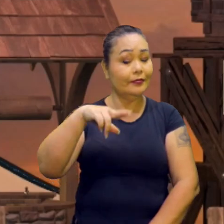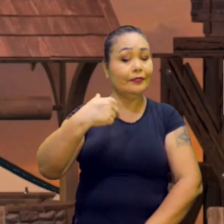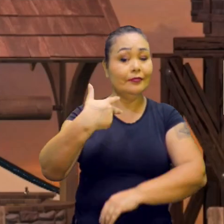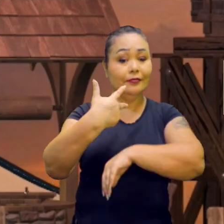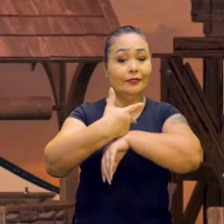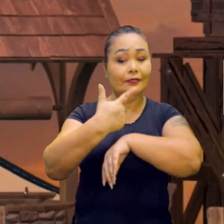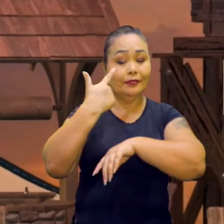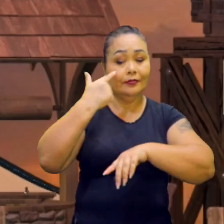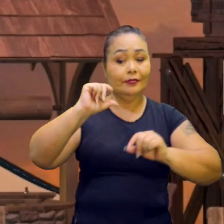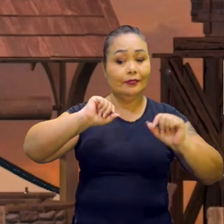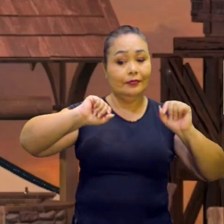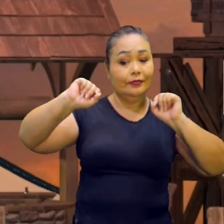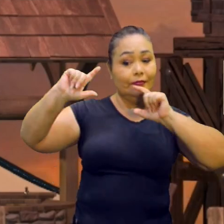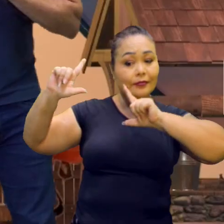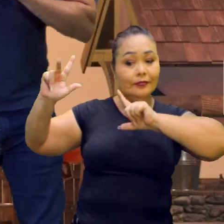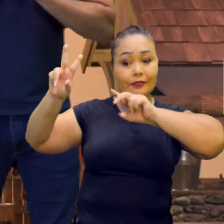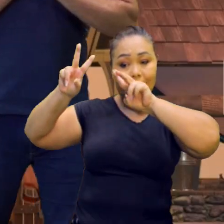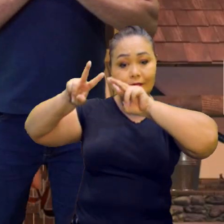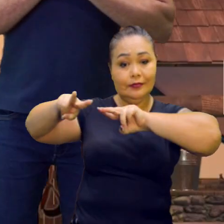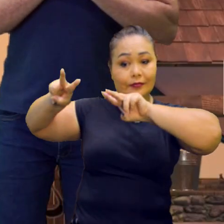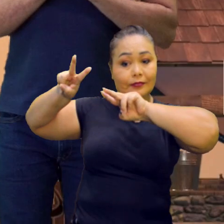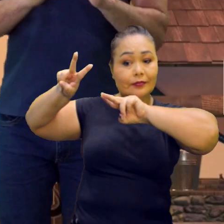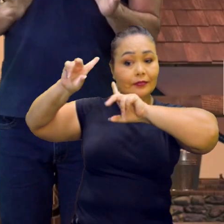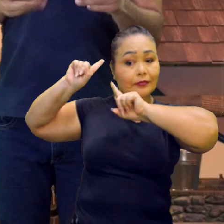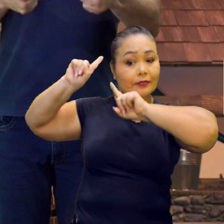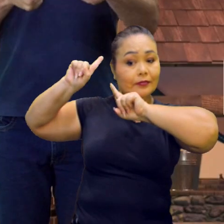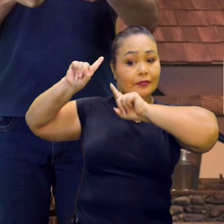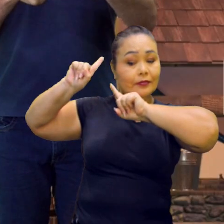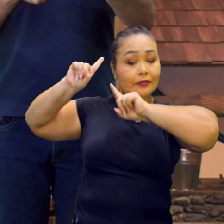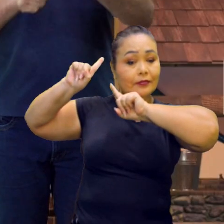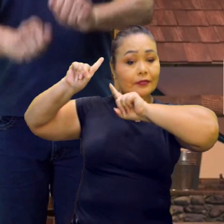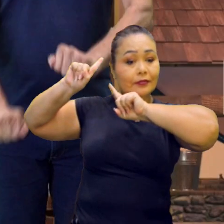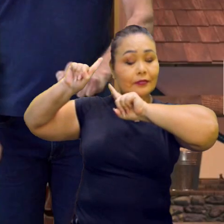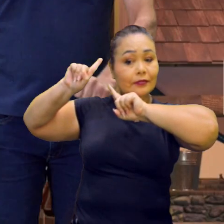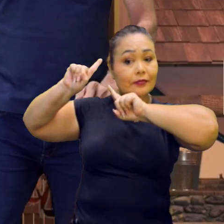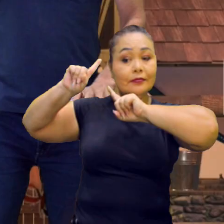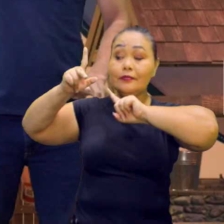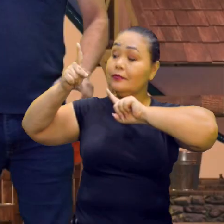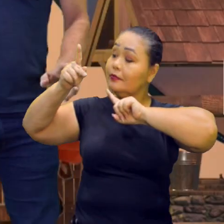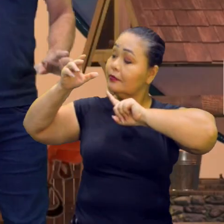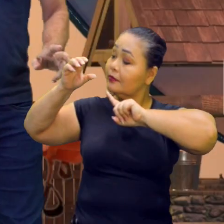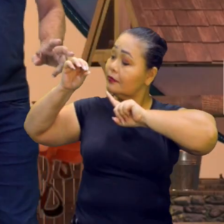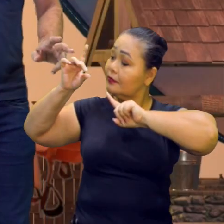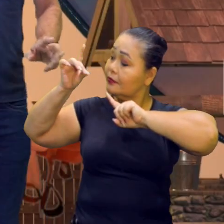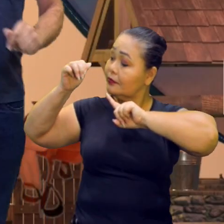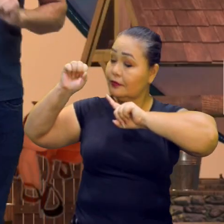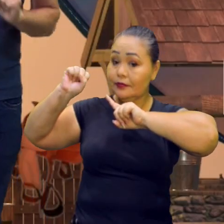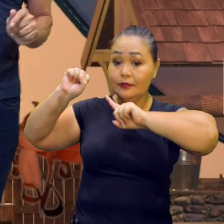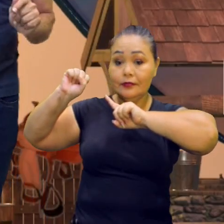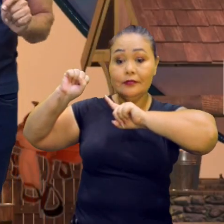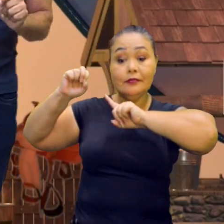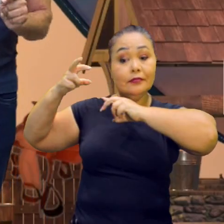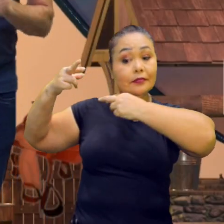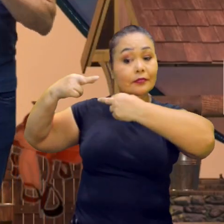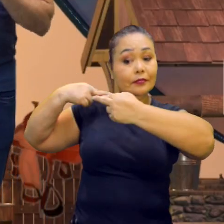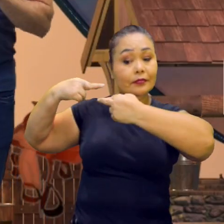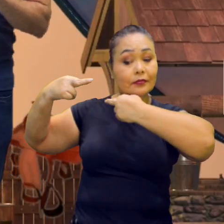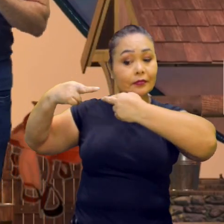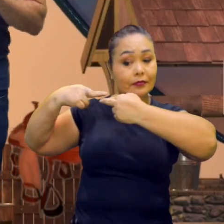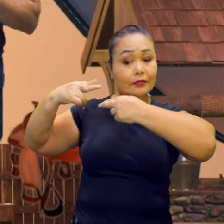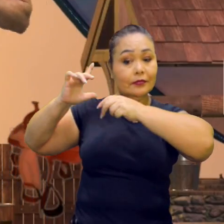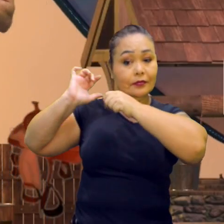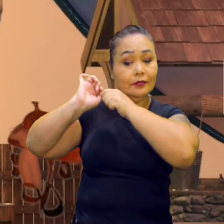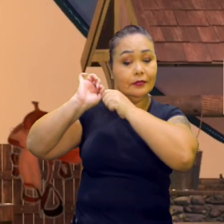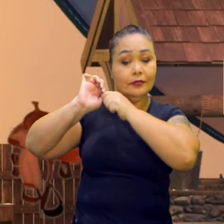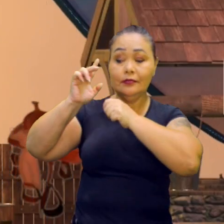aqui para a gente visualizar. A poda, valeu, meu diretor. Em relação ao processo de poda, nós temos